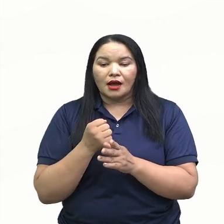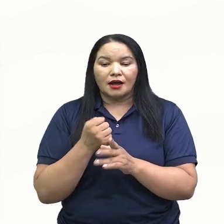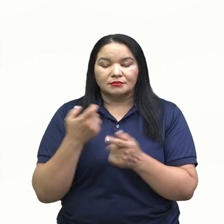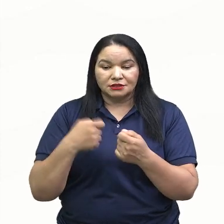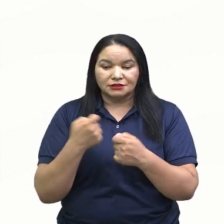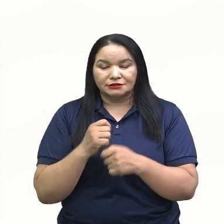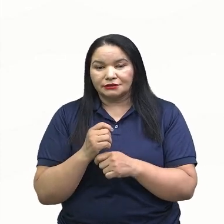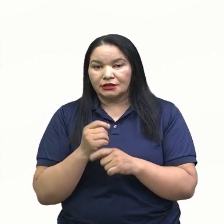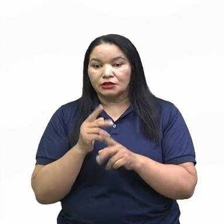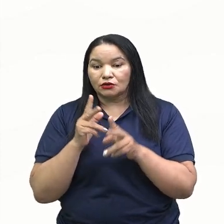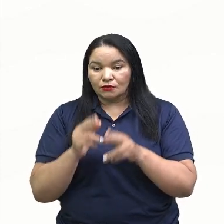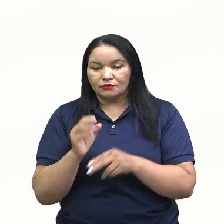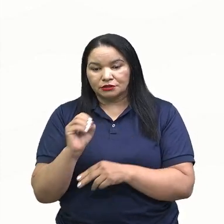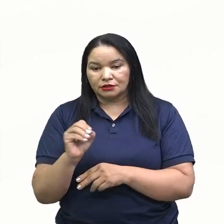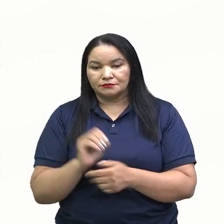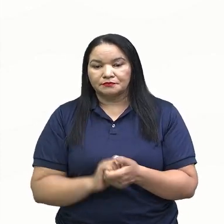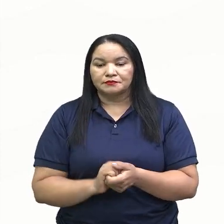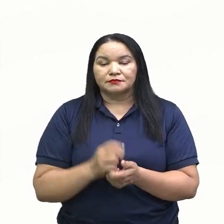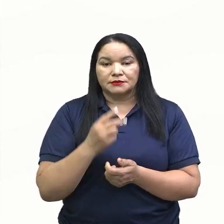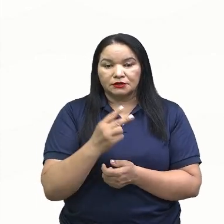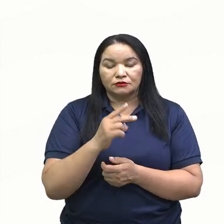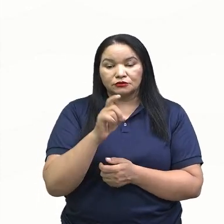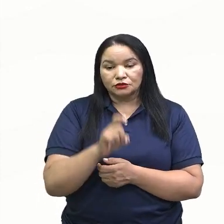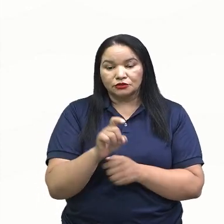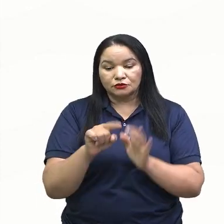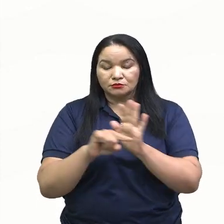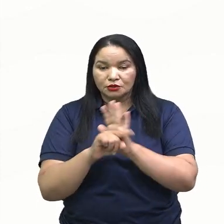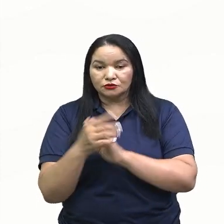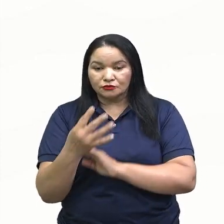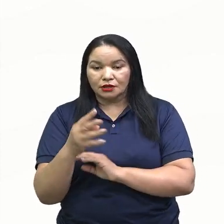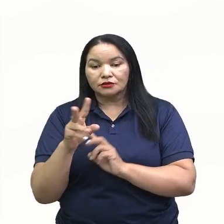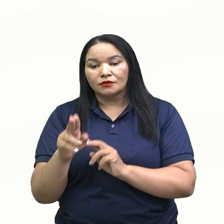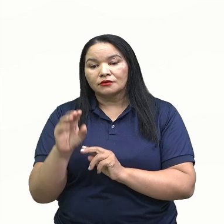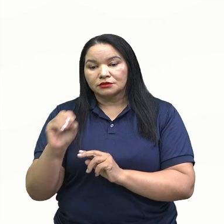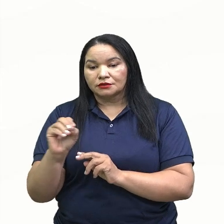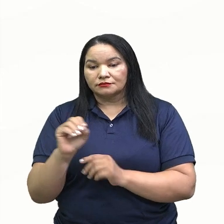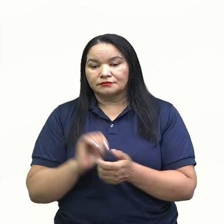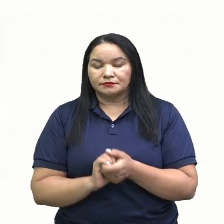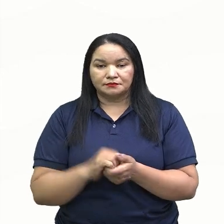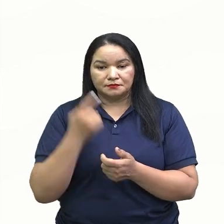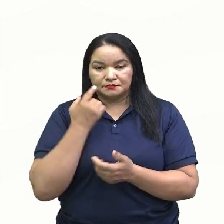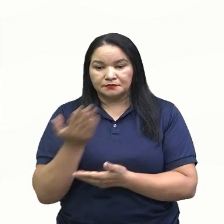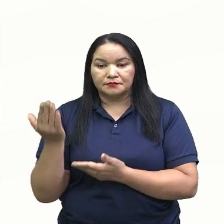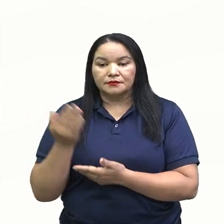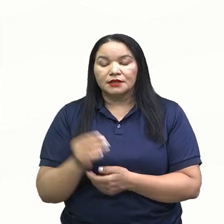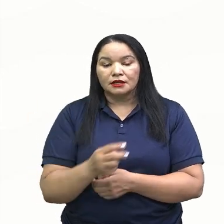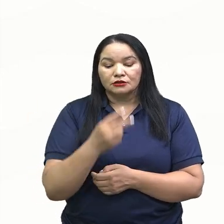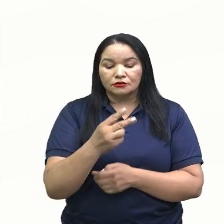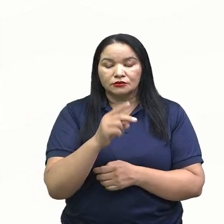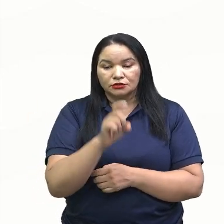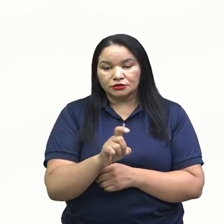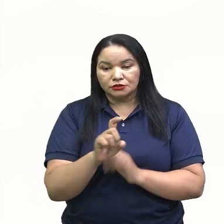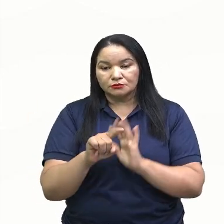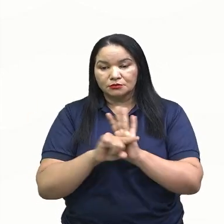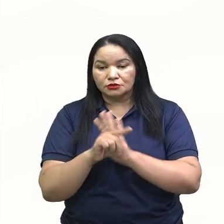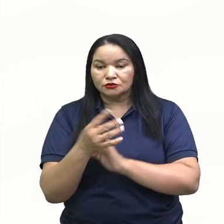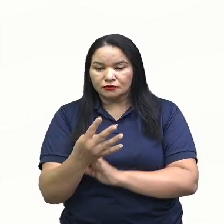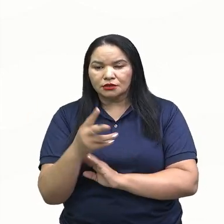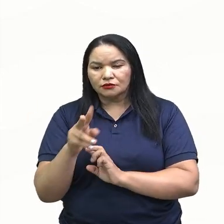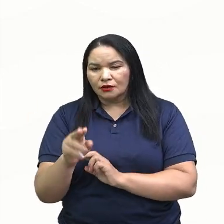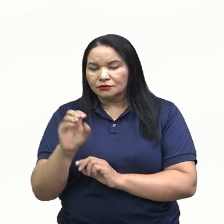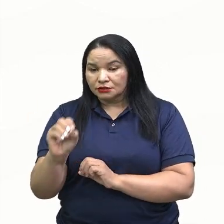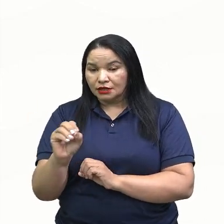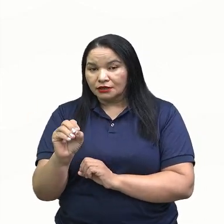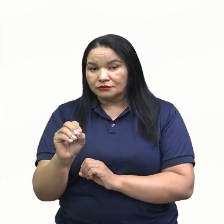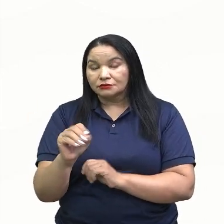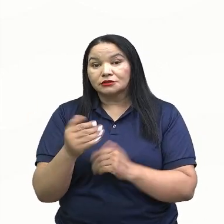ficar com 2x menos 4 igual a zero. Quando eu faço 2x menos 4 igual a zero, eu caio